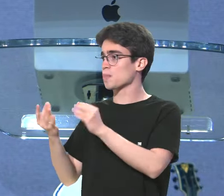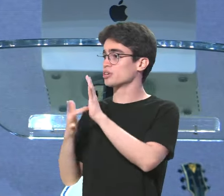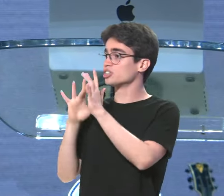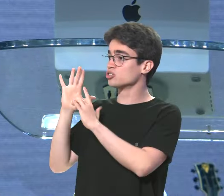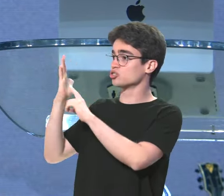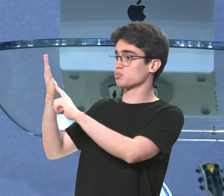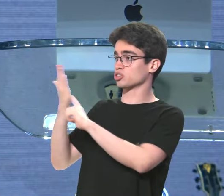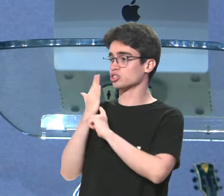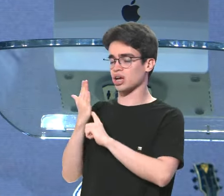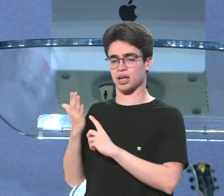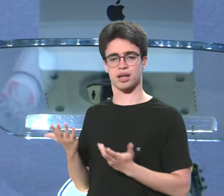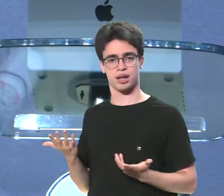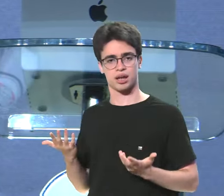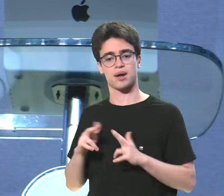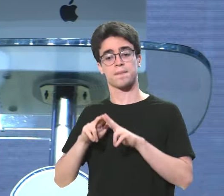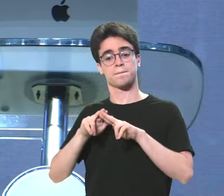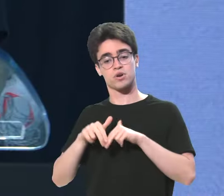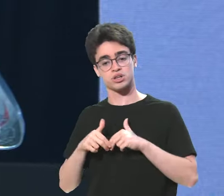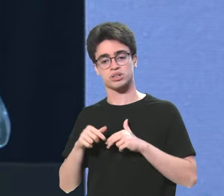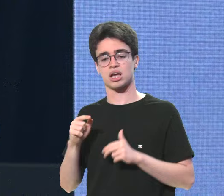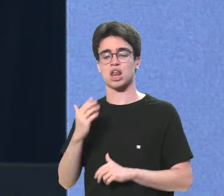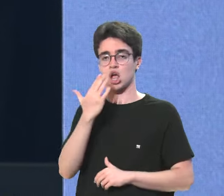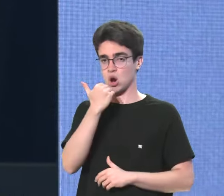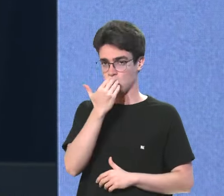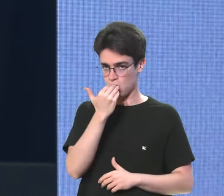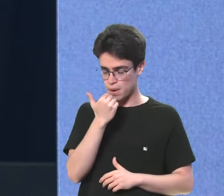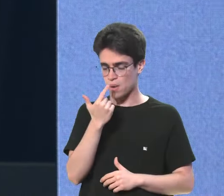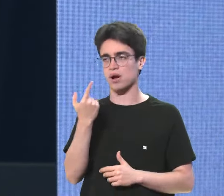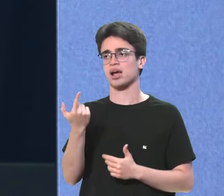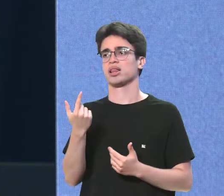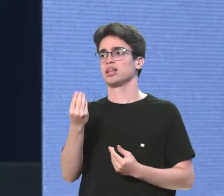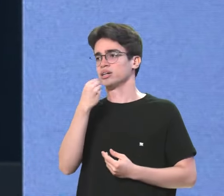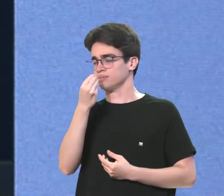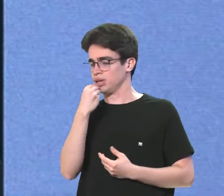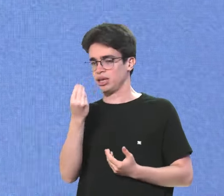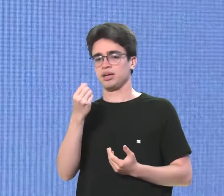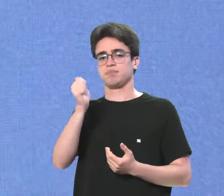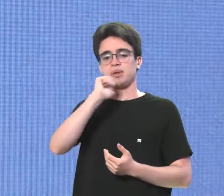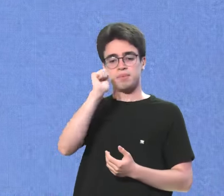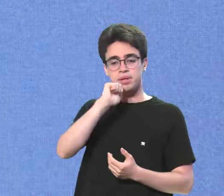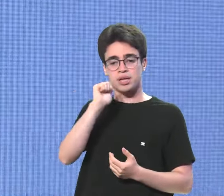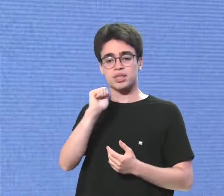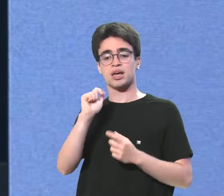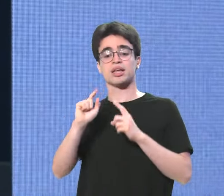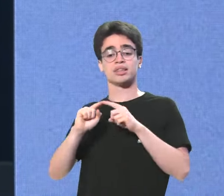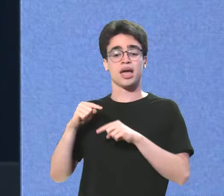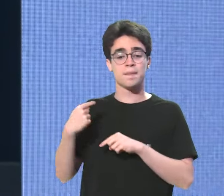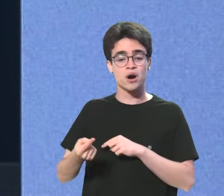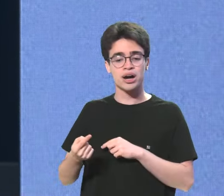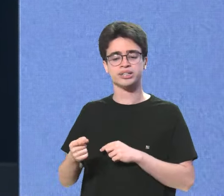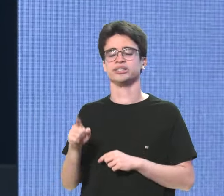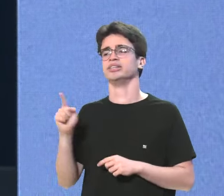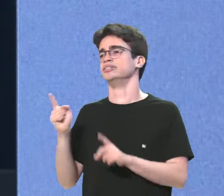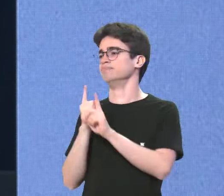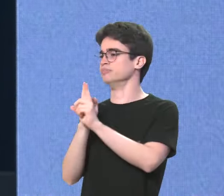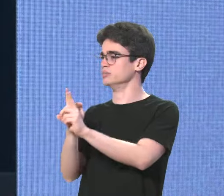para ele por isso ele comeu fortaleceu o corpo dele depois ele ficou junto com os